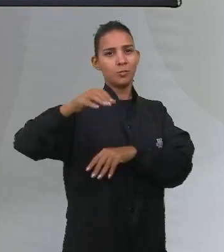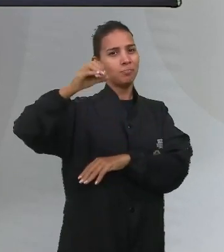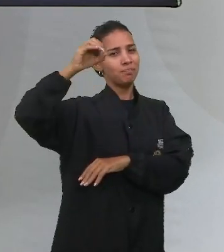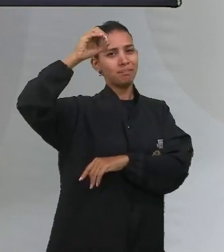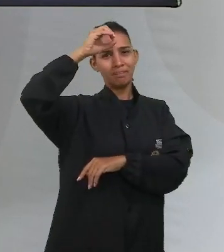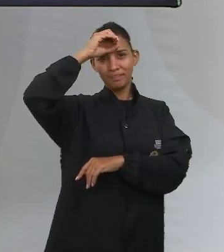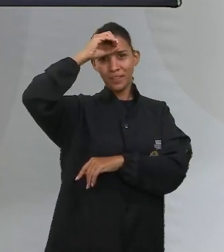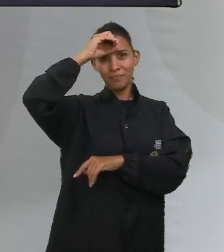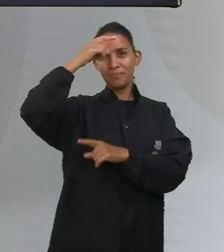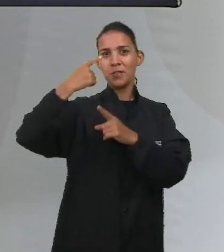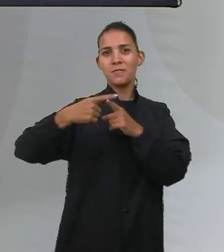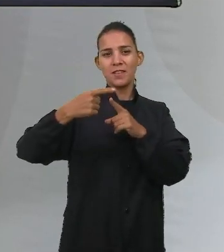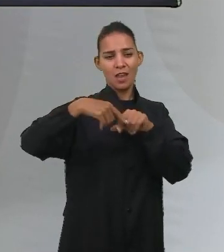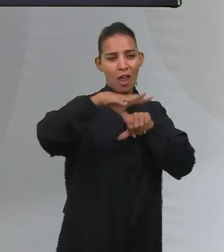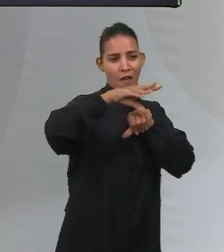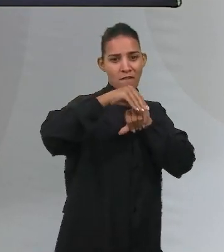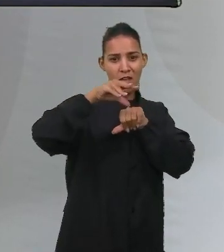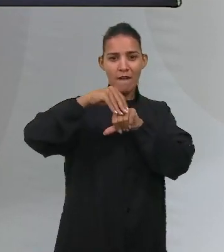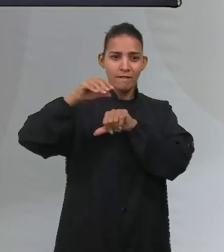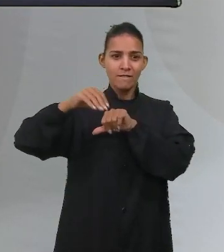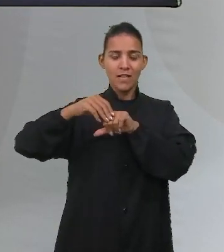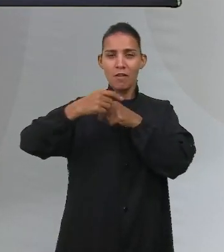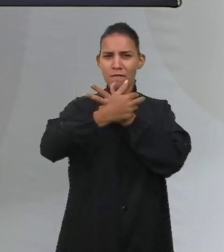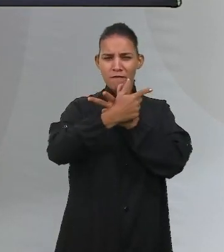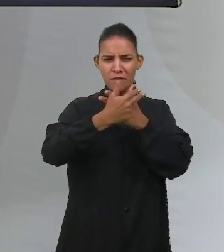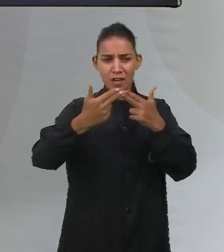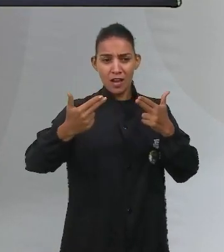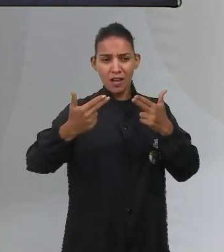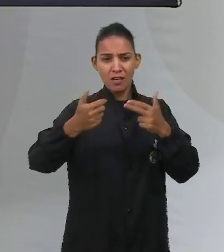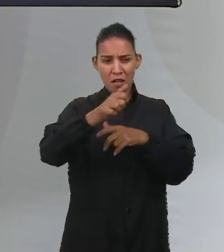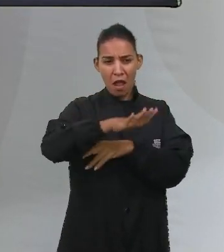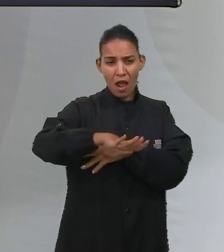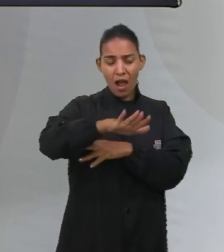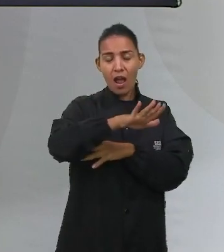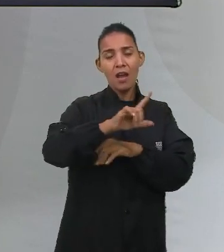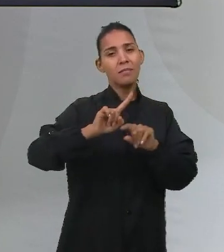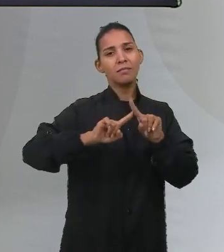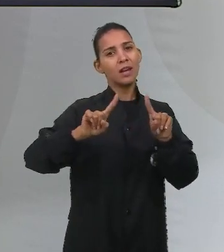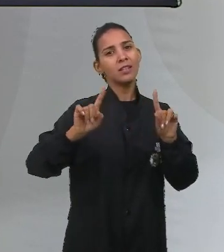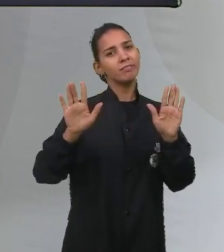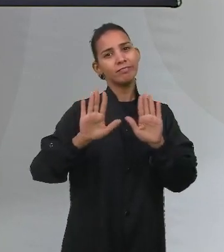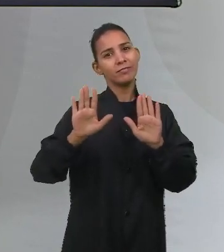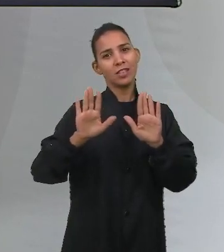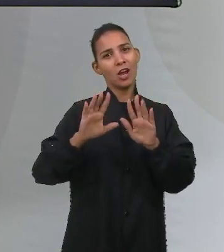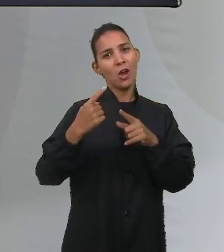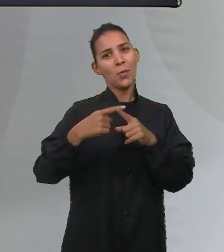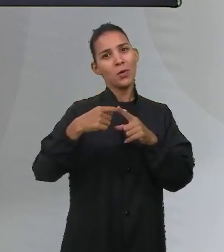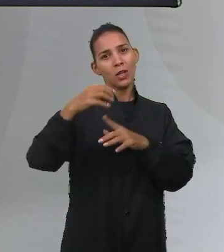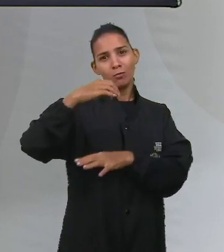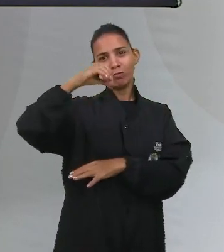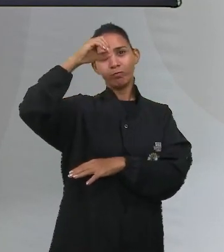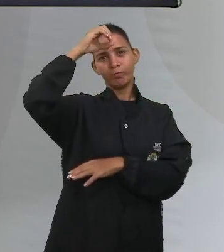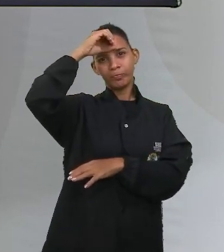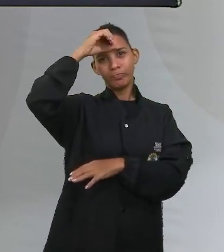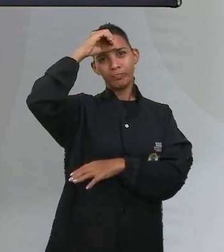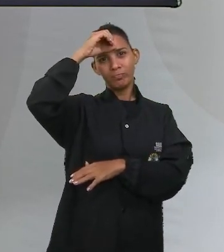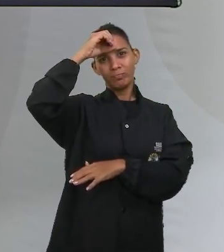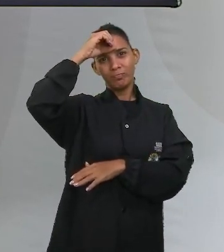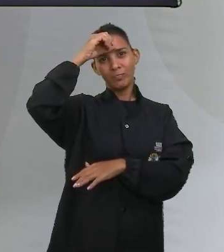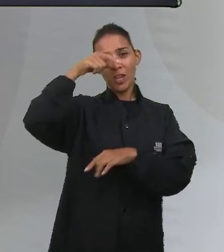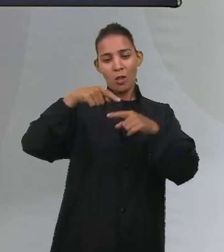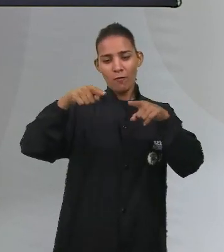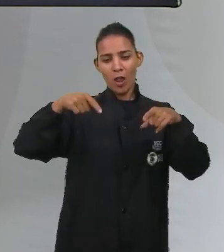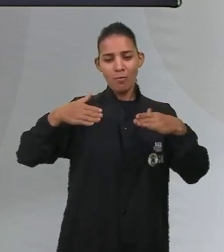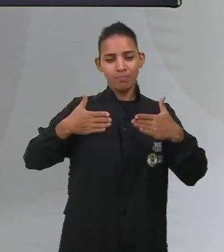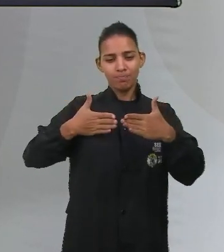ao vasto conhecimento que ele possui em uma determinada área, na verdade, ele é um profissional que ele está se limitando e ele